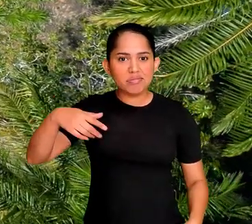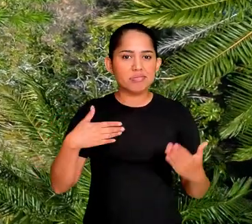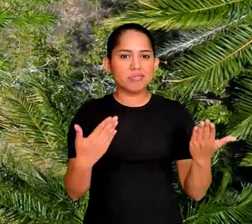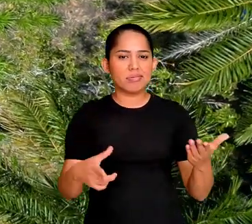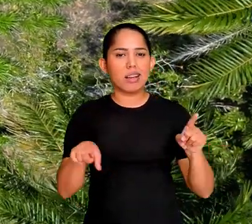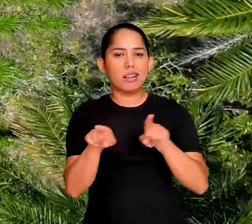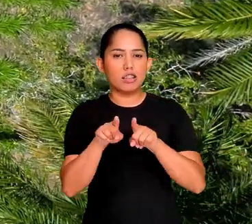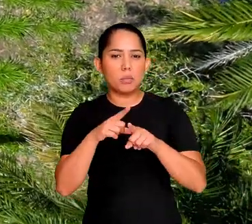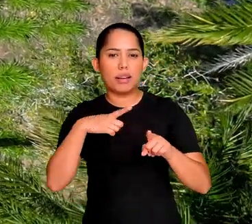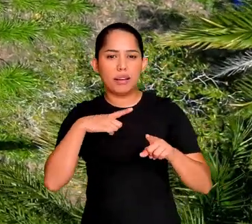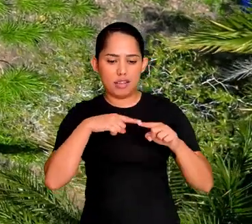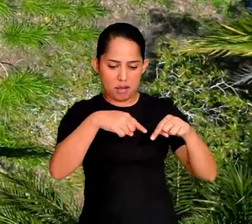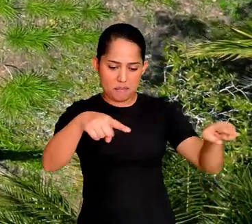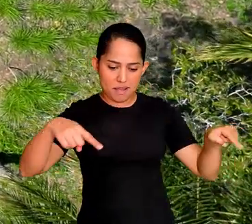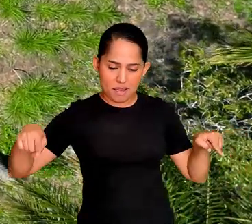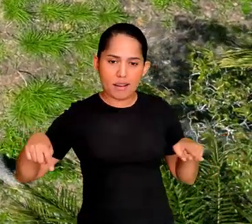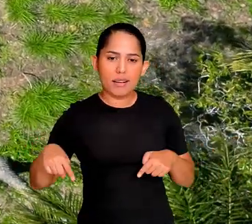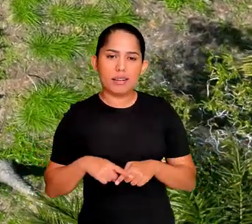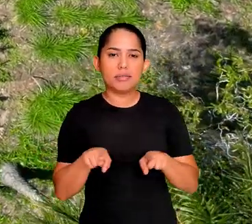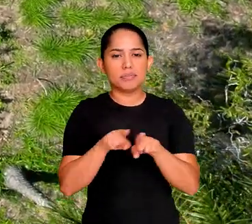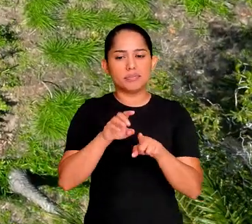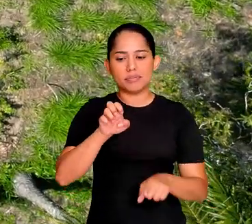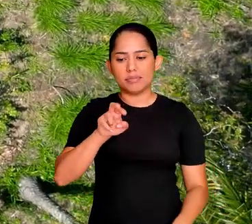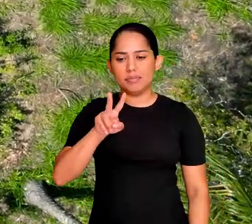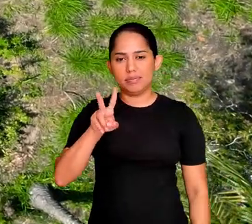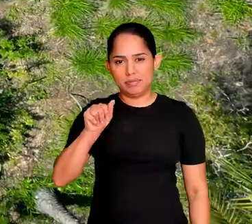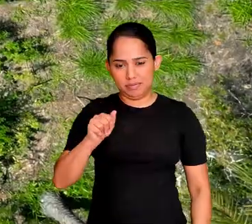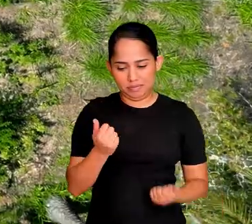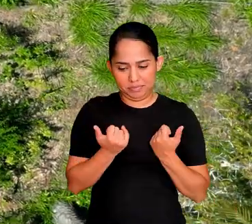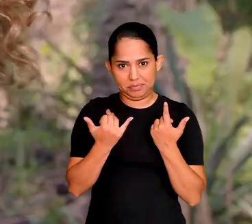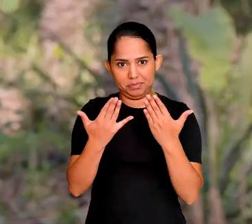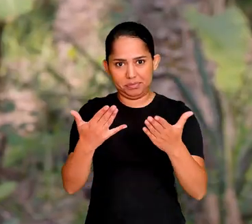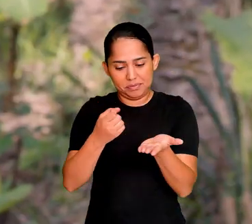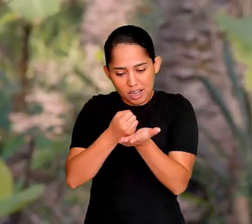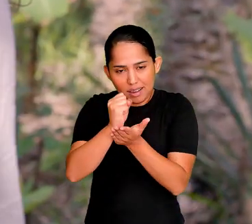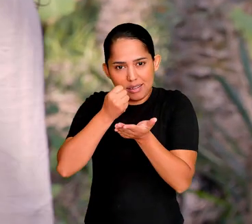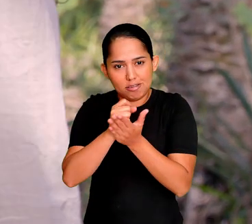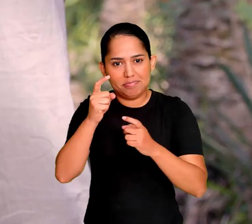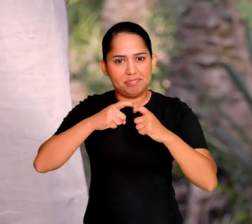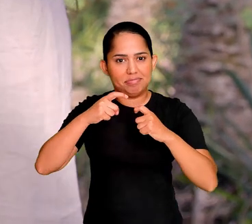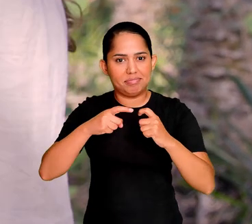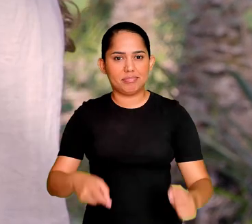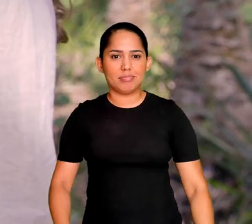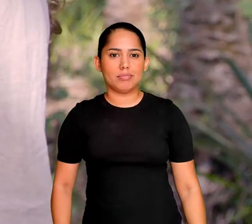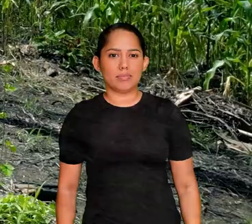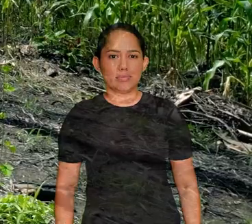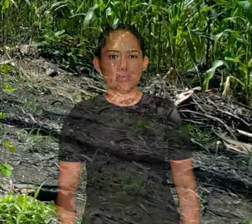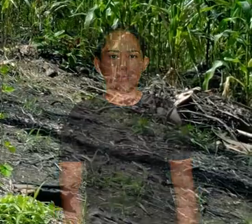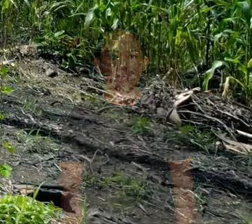aqui, né? Em mandalas, com as ervas medicinais, que é a minha paixão, né? Meu foco mesmo é plantio de